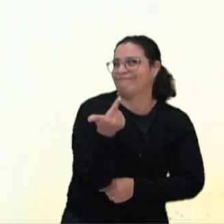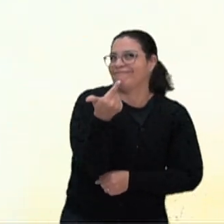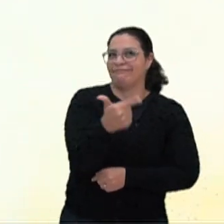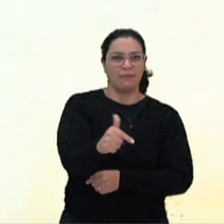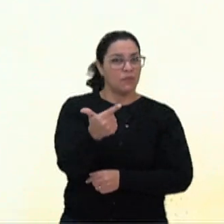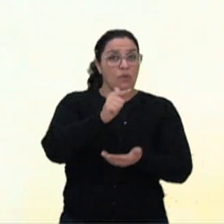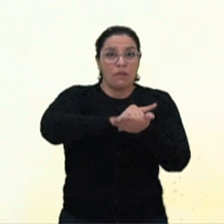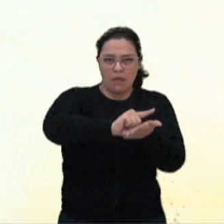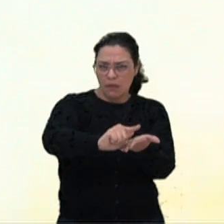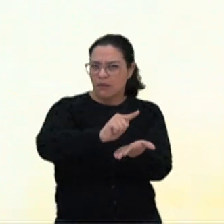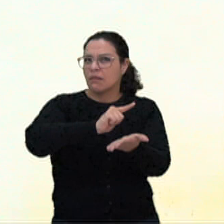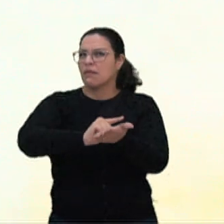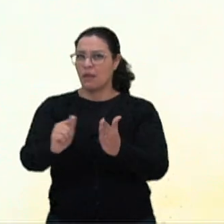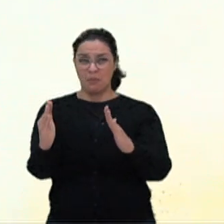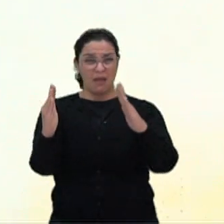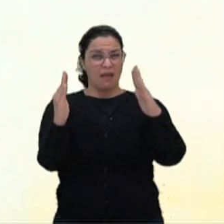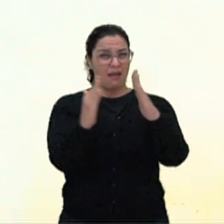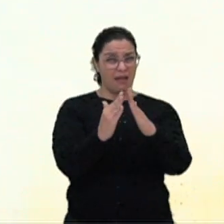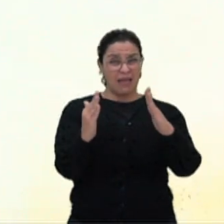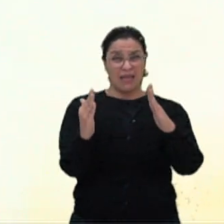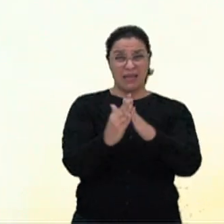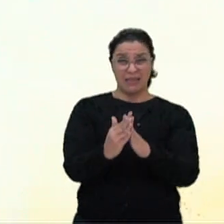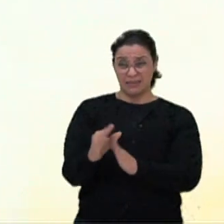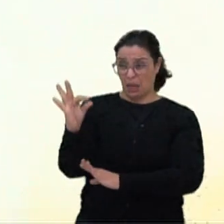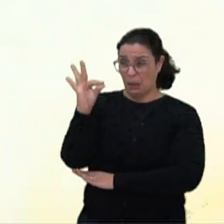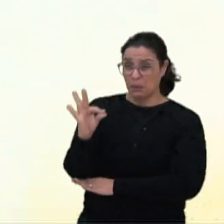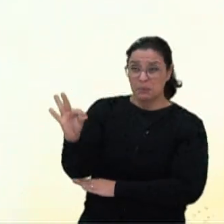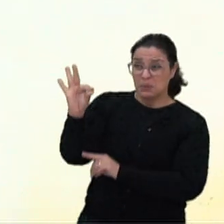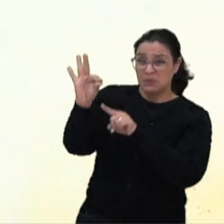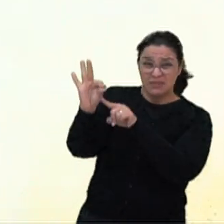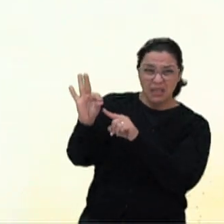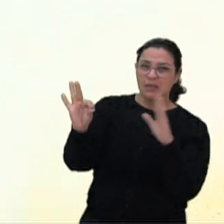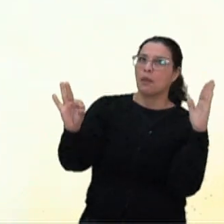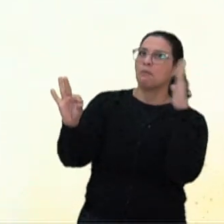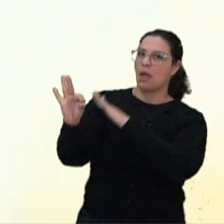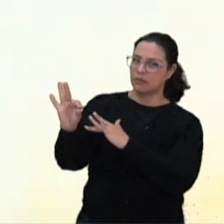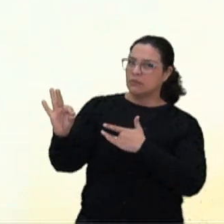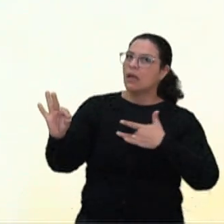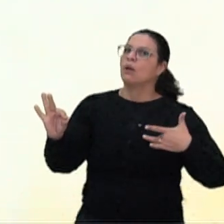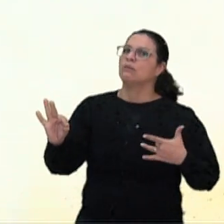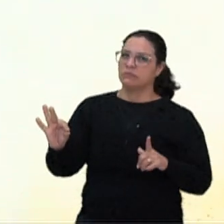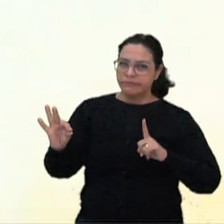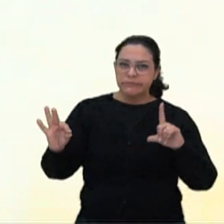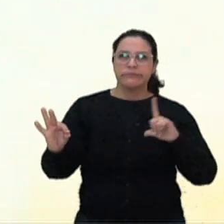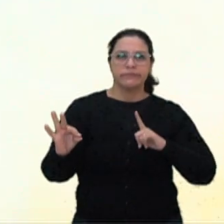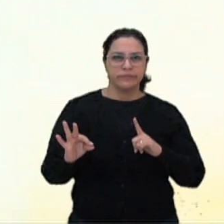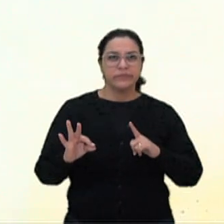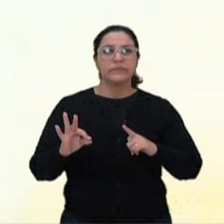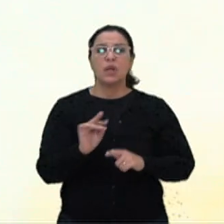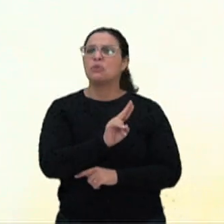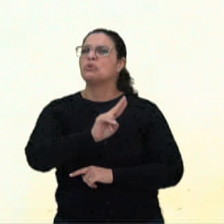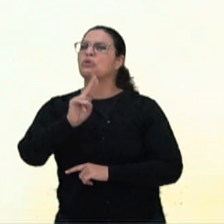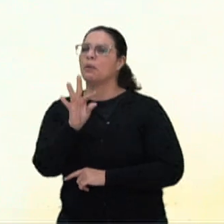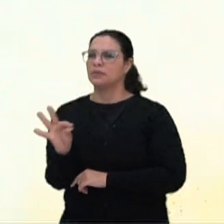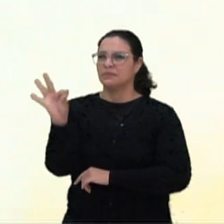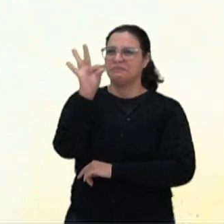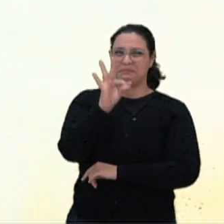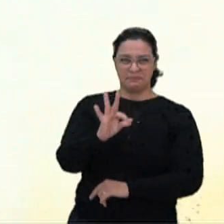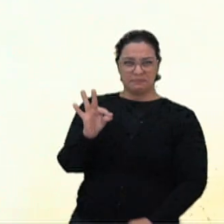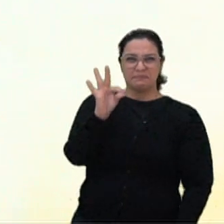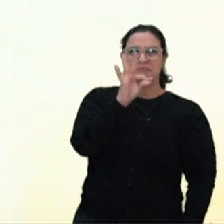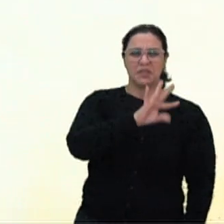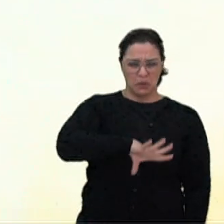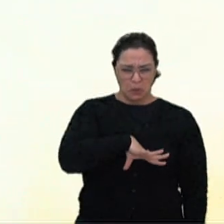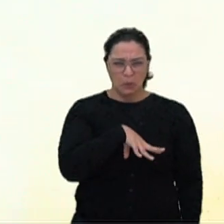seu quintal. Não deixe ficar vivo quem te deixa assim tão mal. O meu nome é